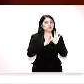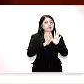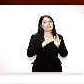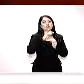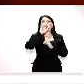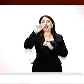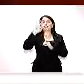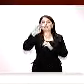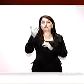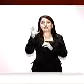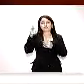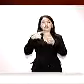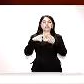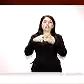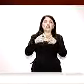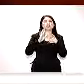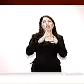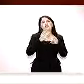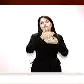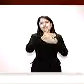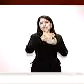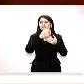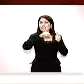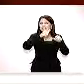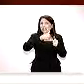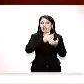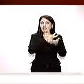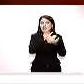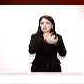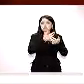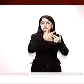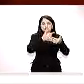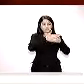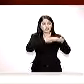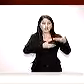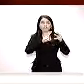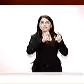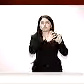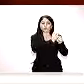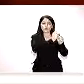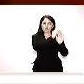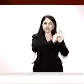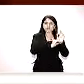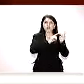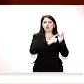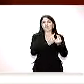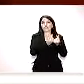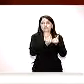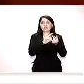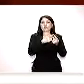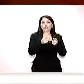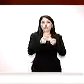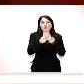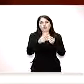TJ depois de validar os dados sobre os bons resultados orçamentário financeiro econômico e patrimonial